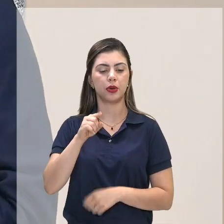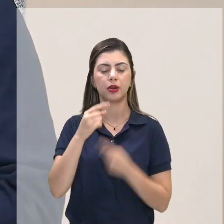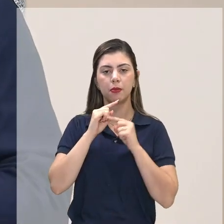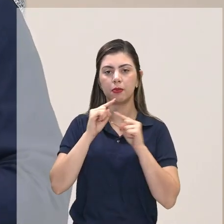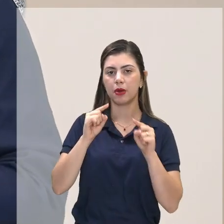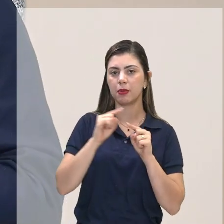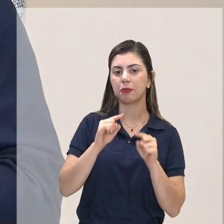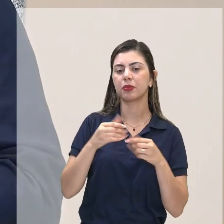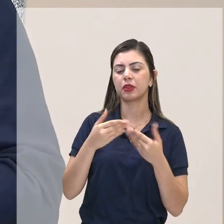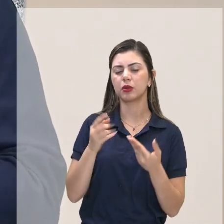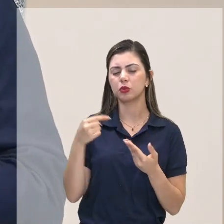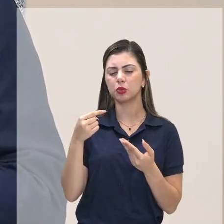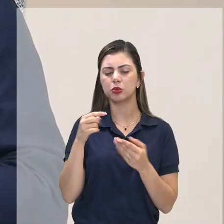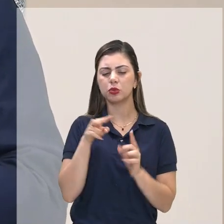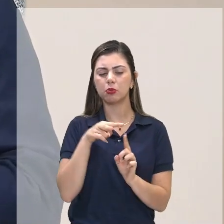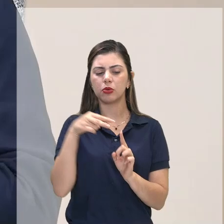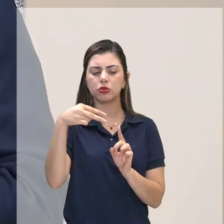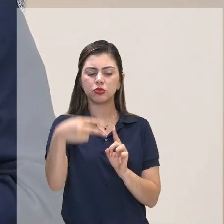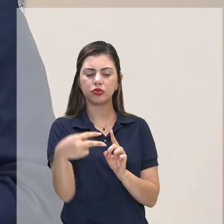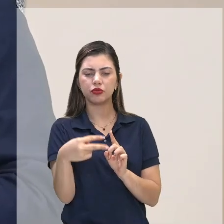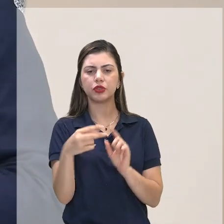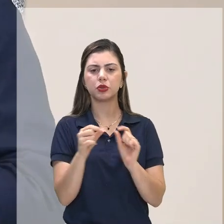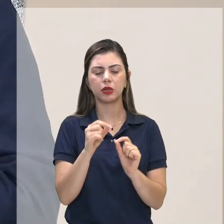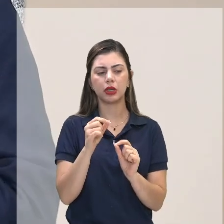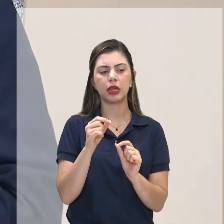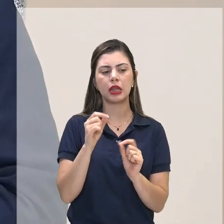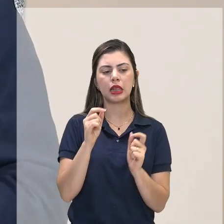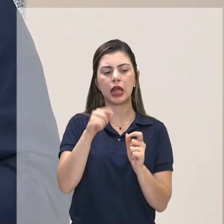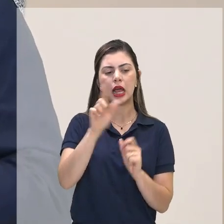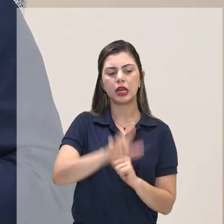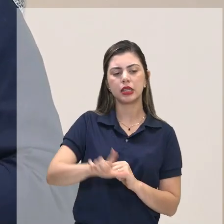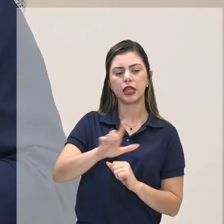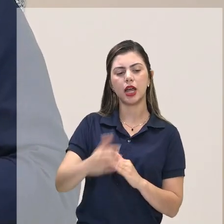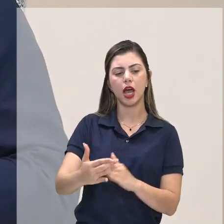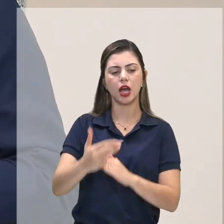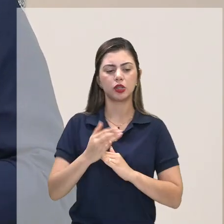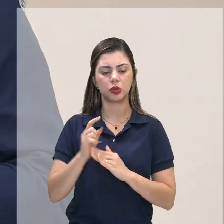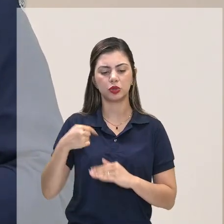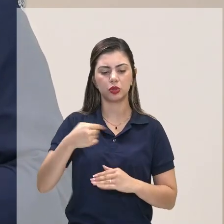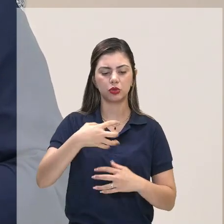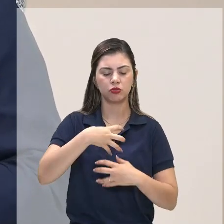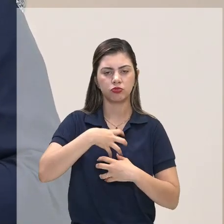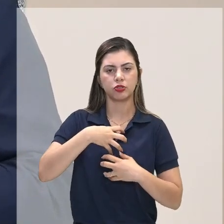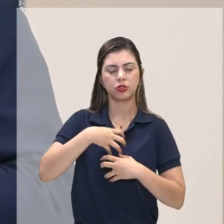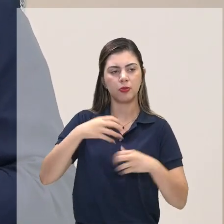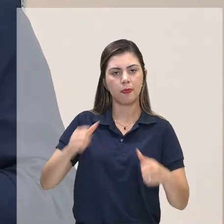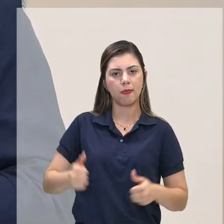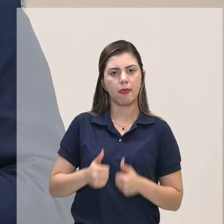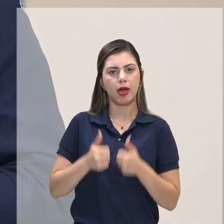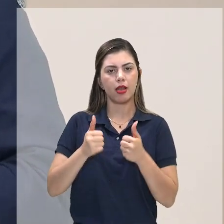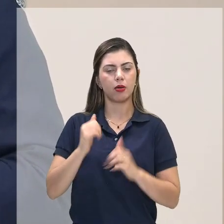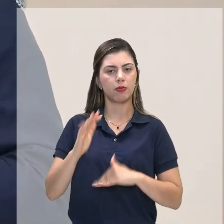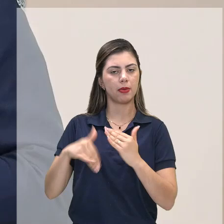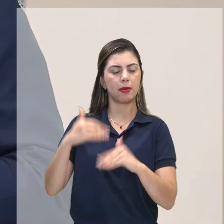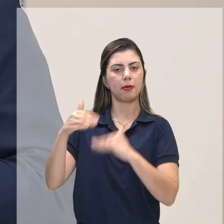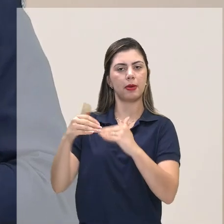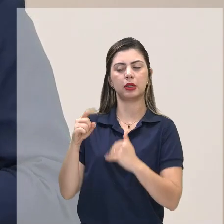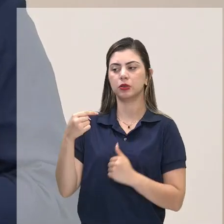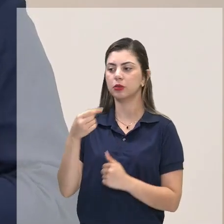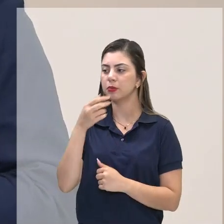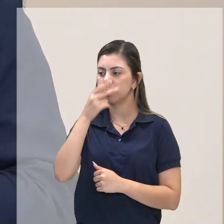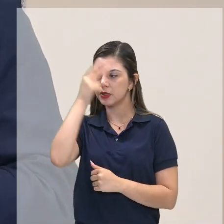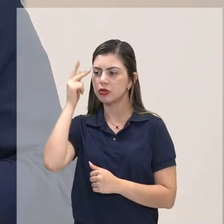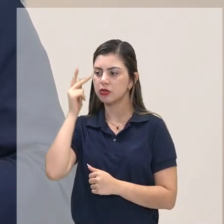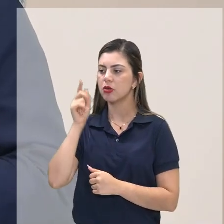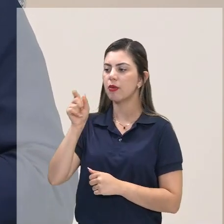enxergar a literatura como algo que nos humaniza, que nos transforma, que faz com que nós tenhamos um olhar mais atento ao outro, um